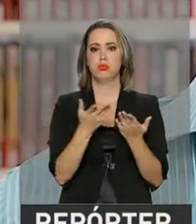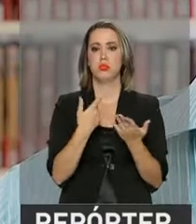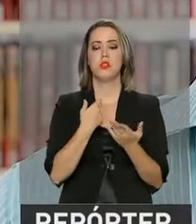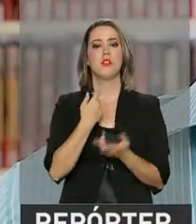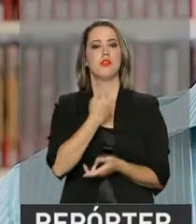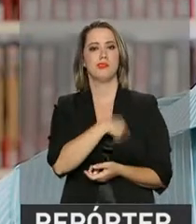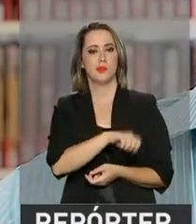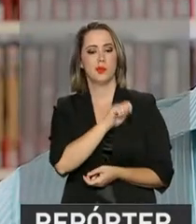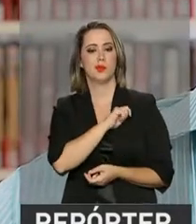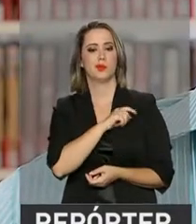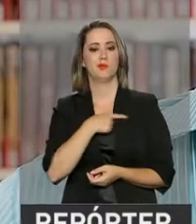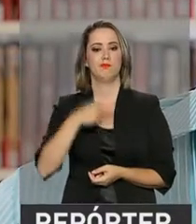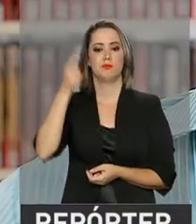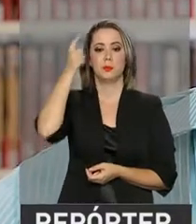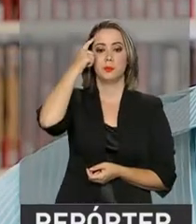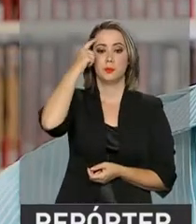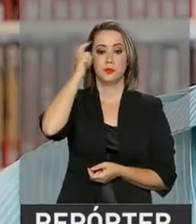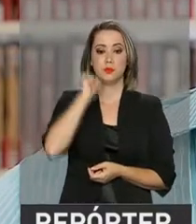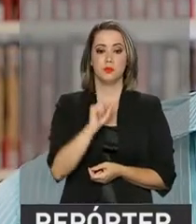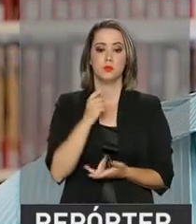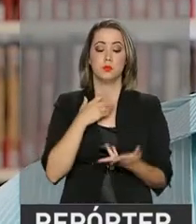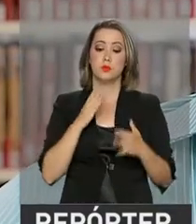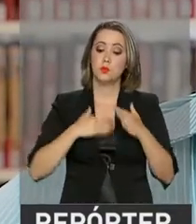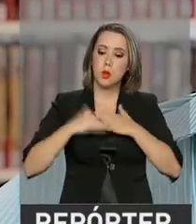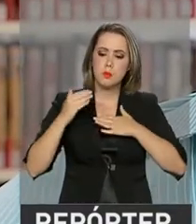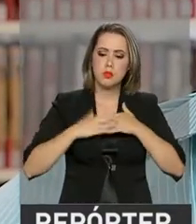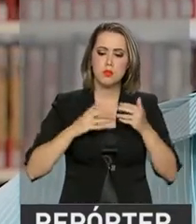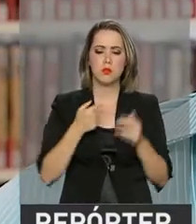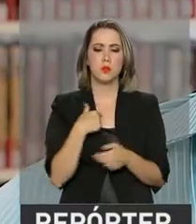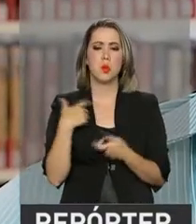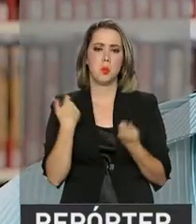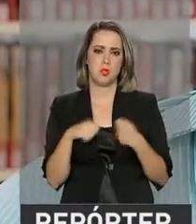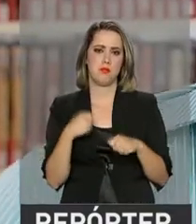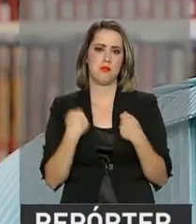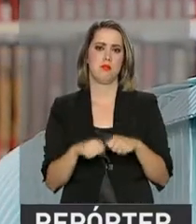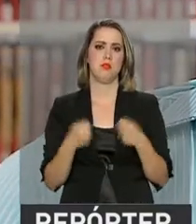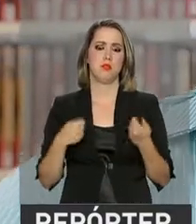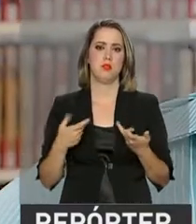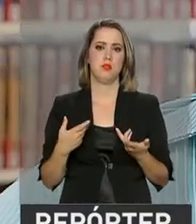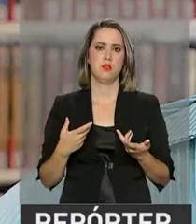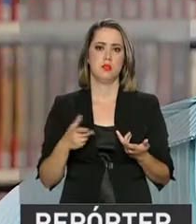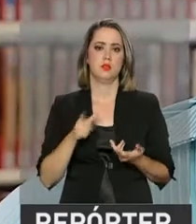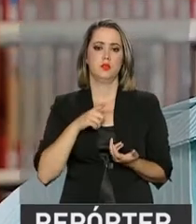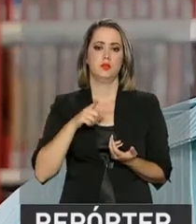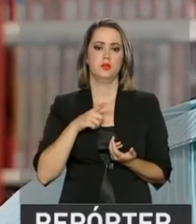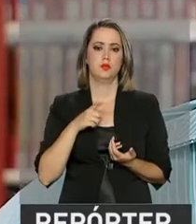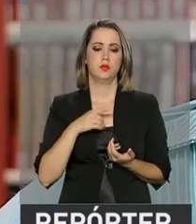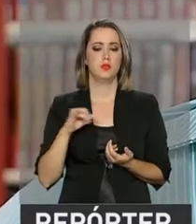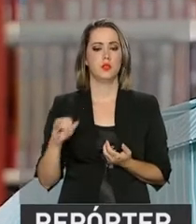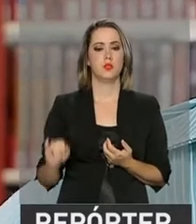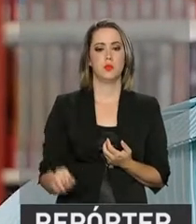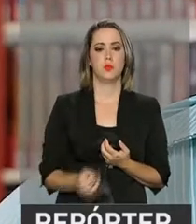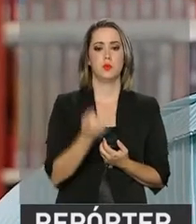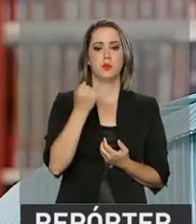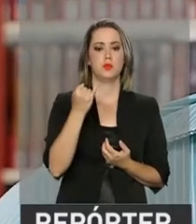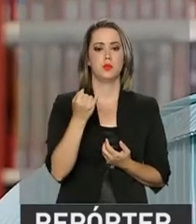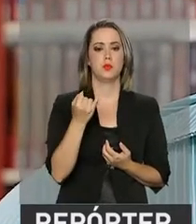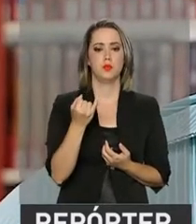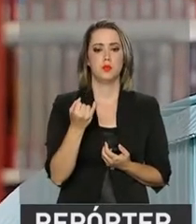e eu pensei que por ventura no futuro se eu precisasse eu tivesse alguma oportunidade